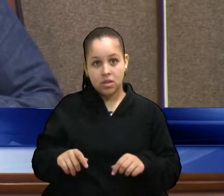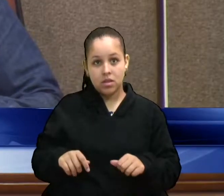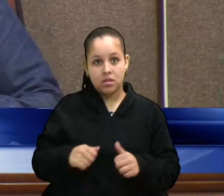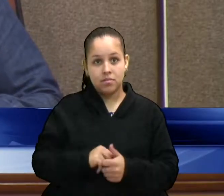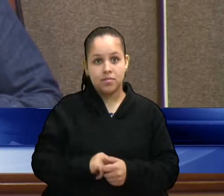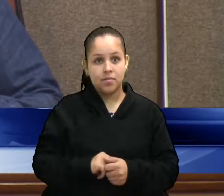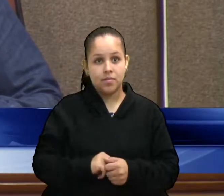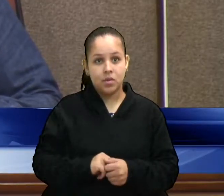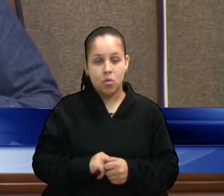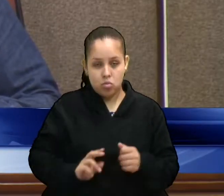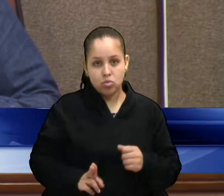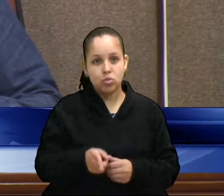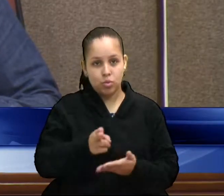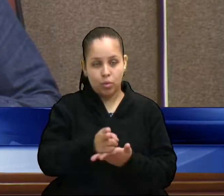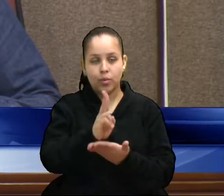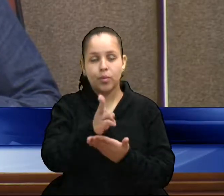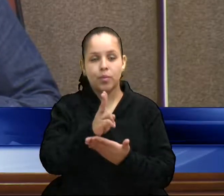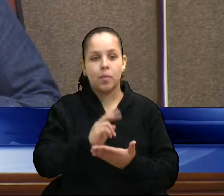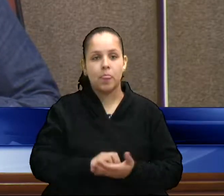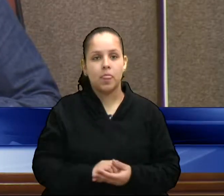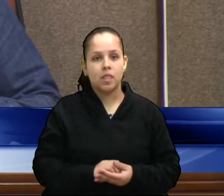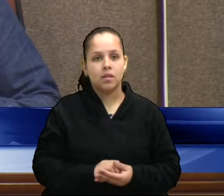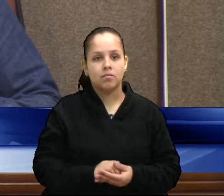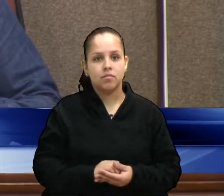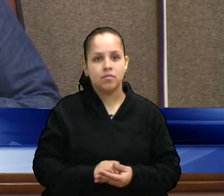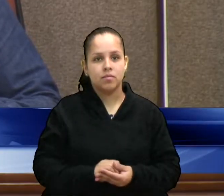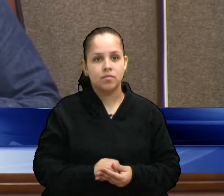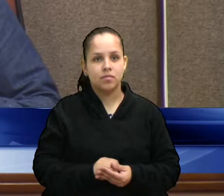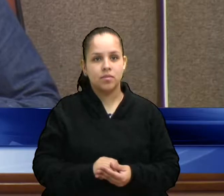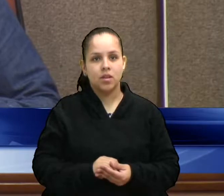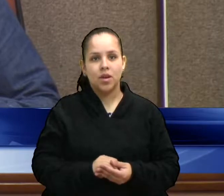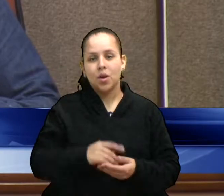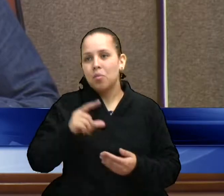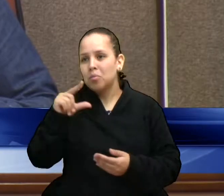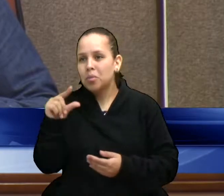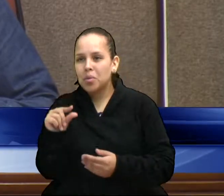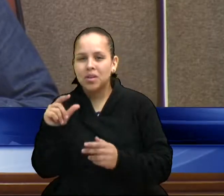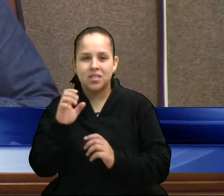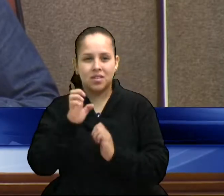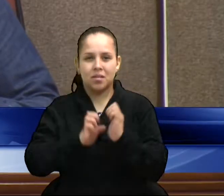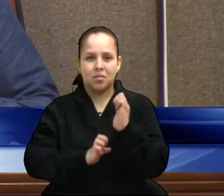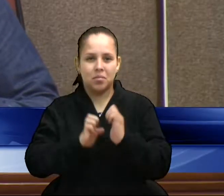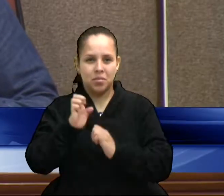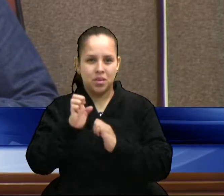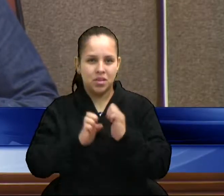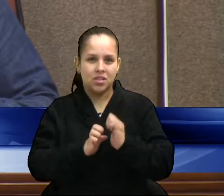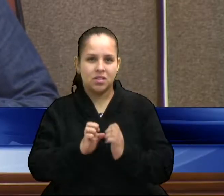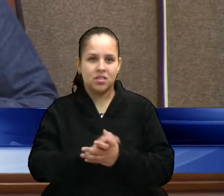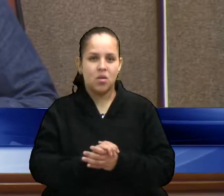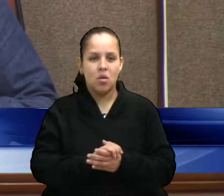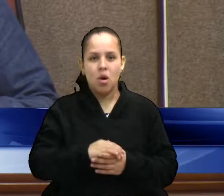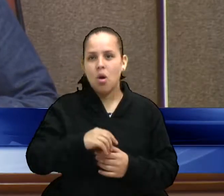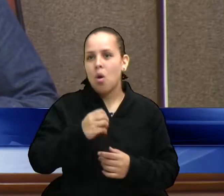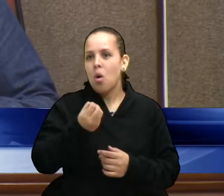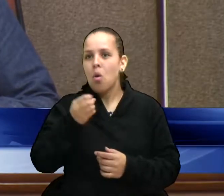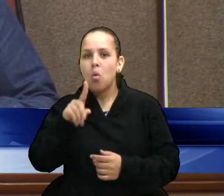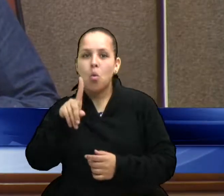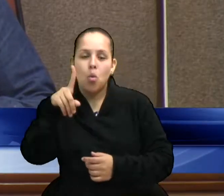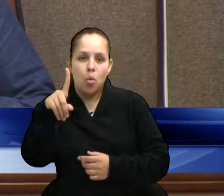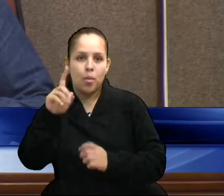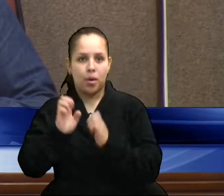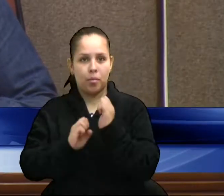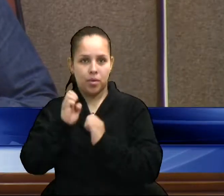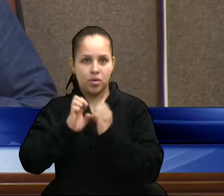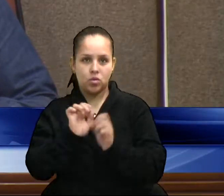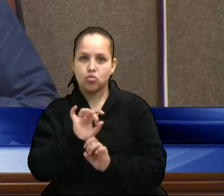Continuando nesse terceiro ponto. O certame está favorecendo poucas empresas, ou senão uma única empresa,